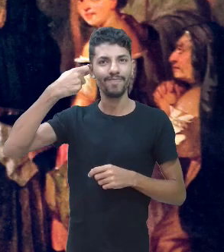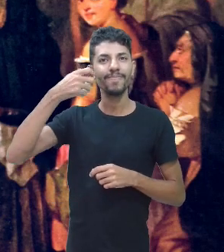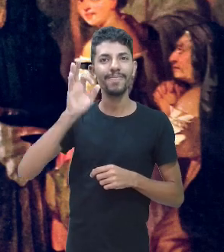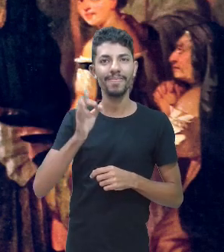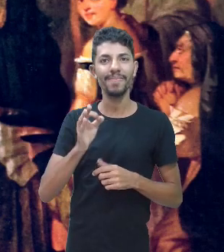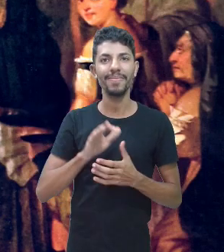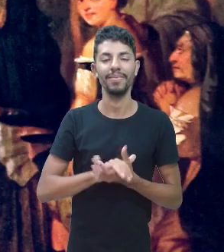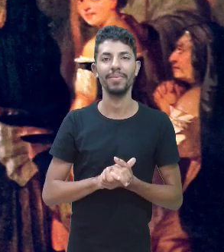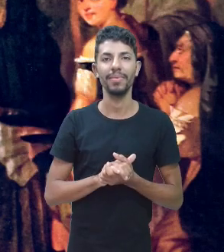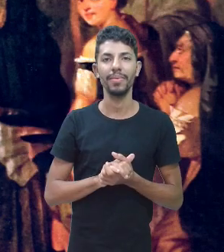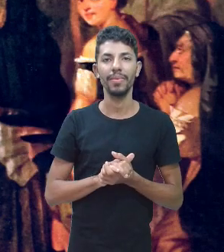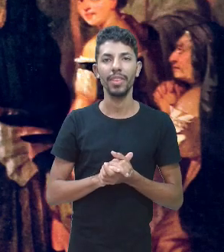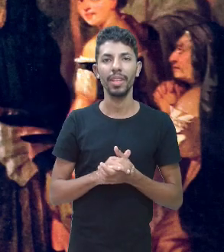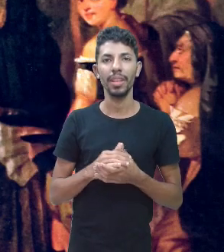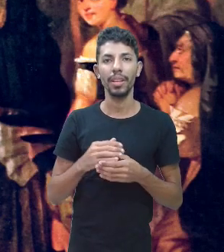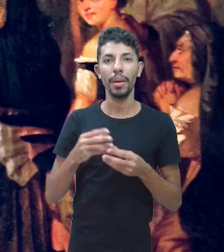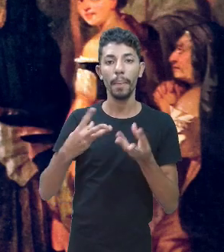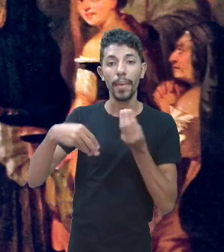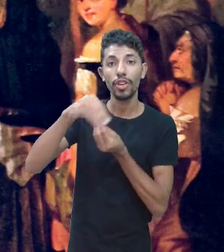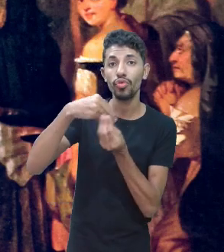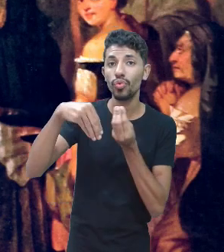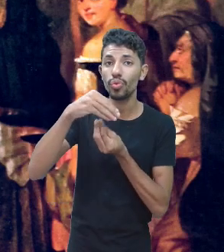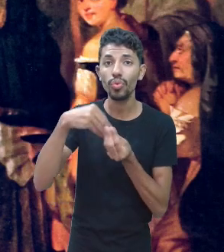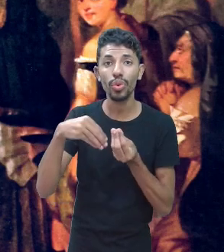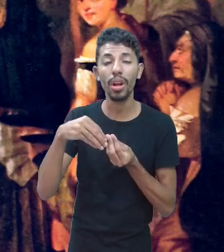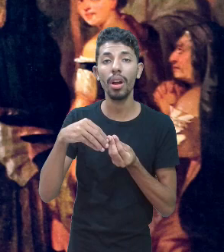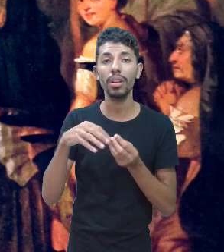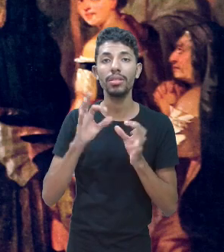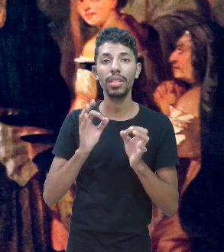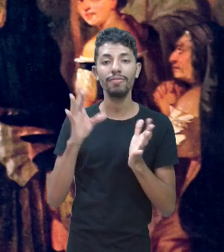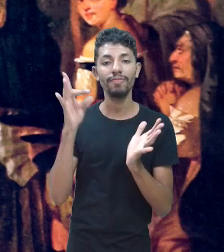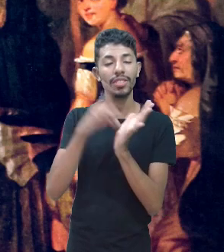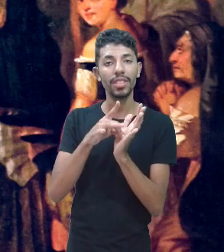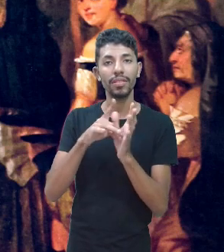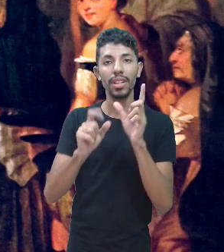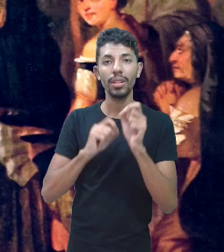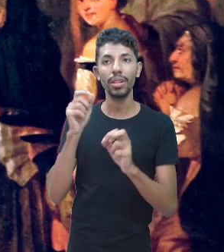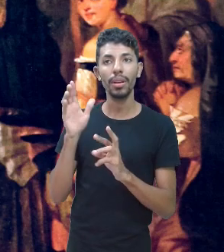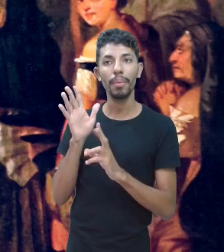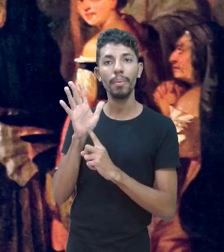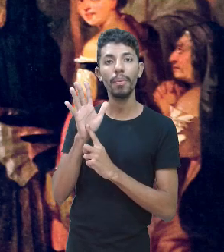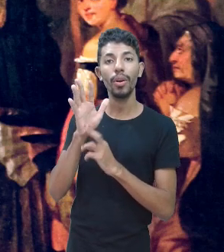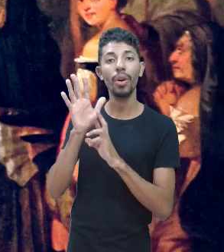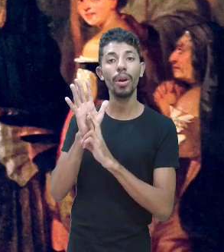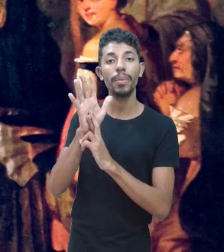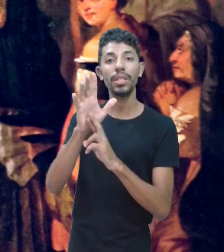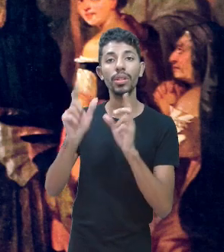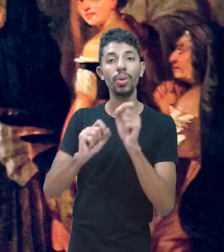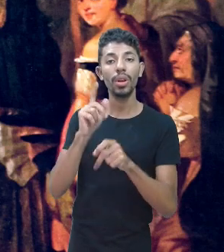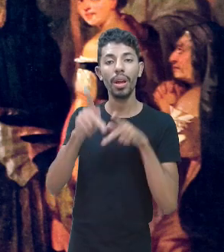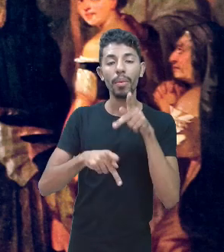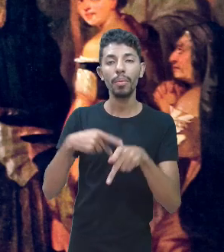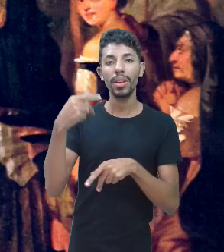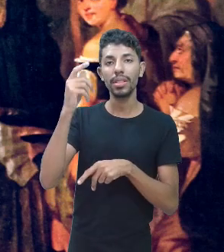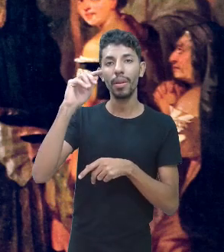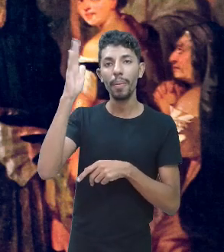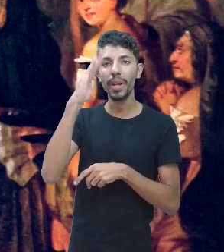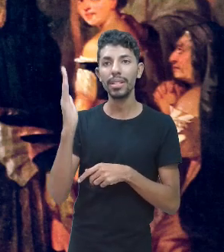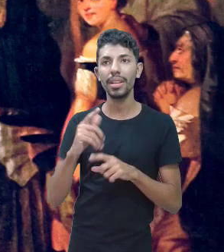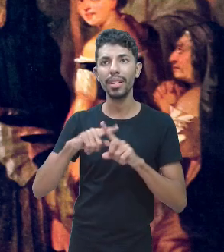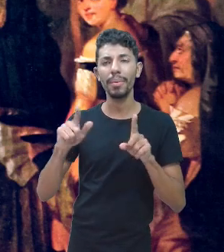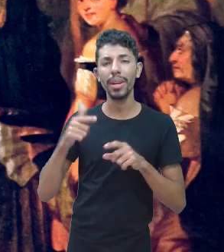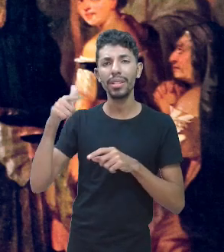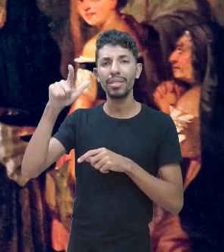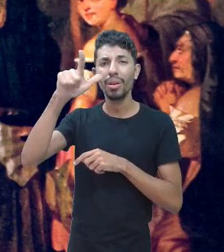né? Enfim, mestiços, que de fato representariam a população brasileira, mas só nesses dois elementos. No mais, nós